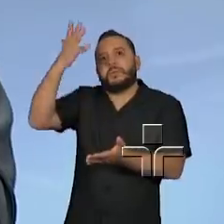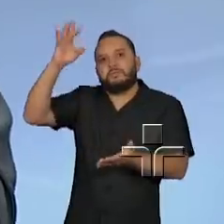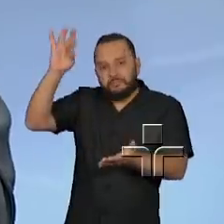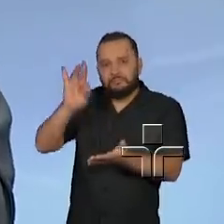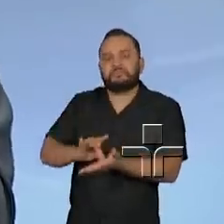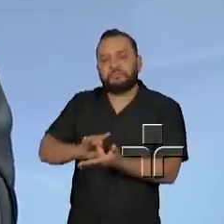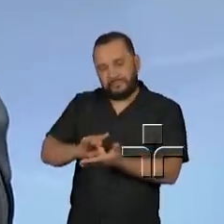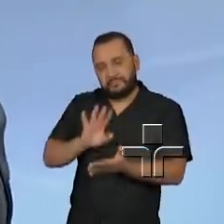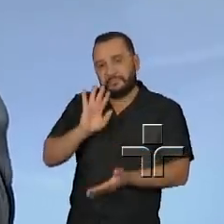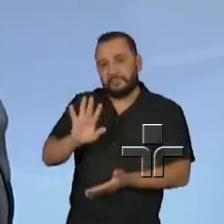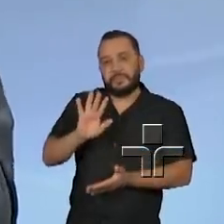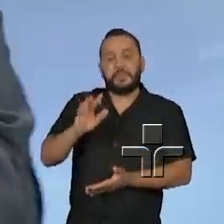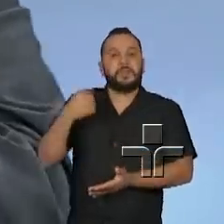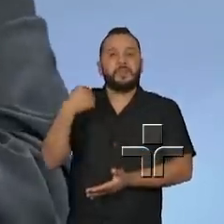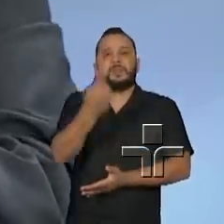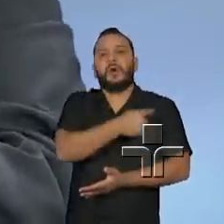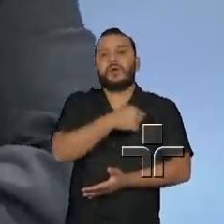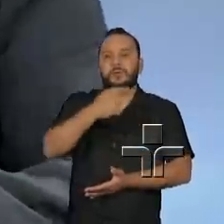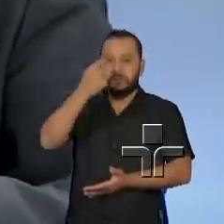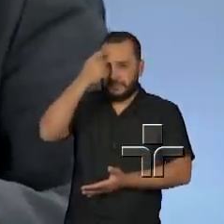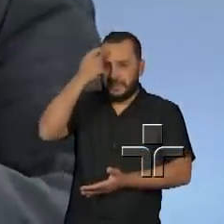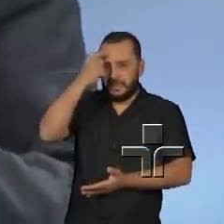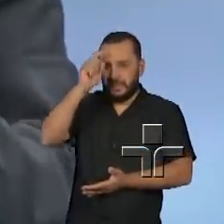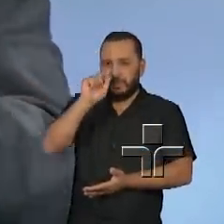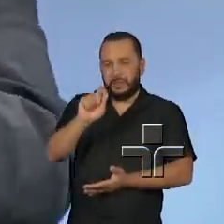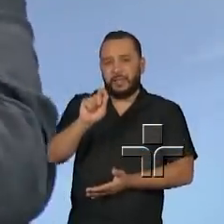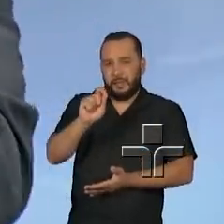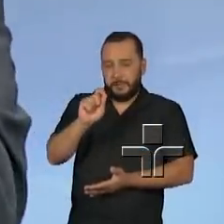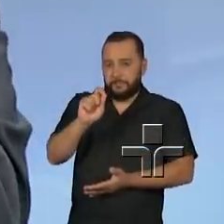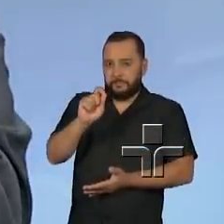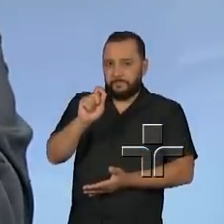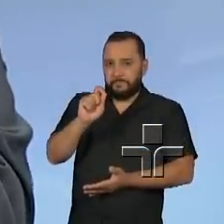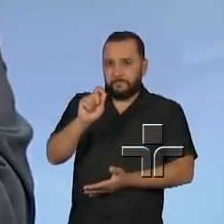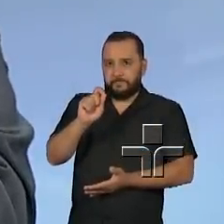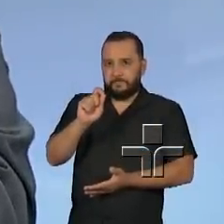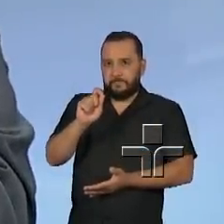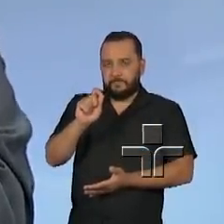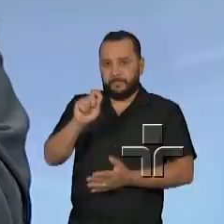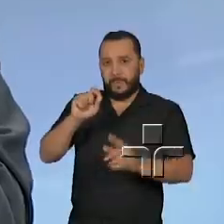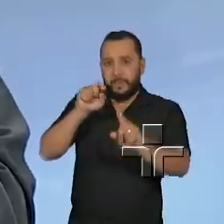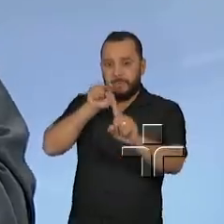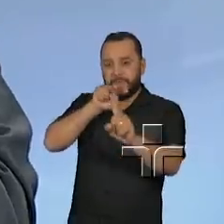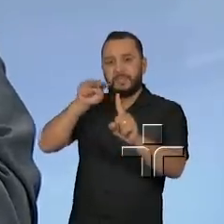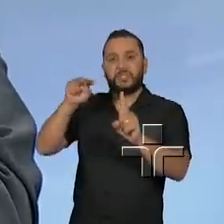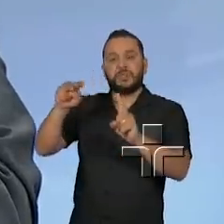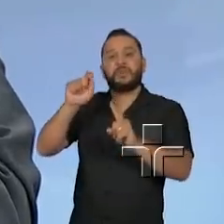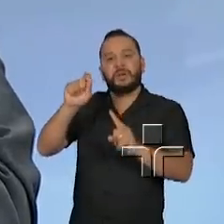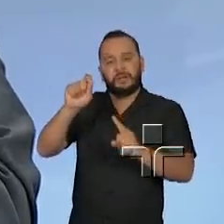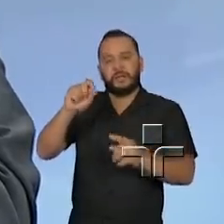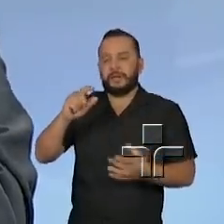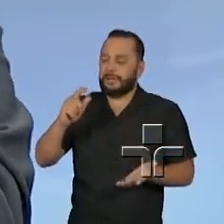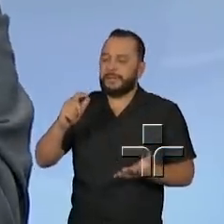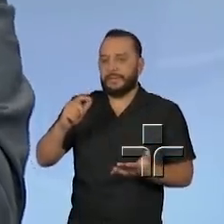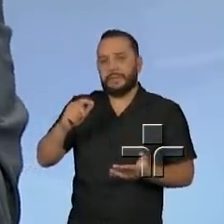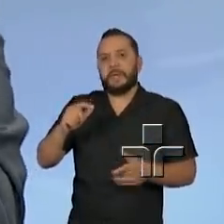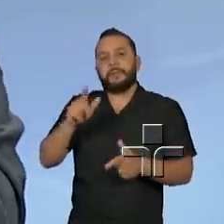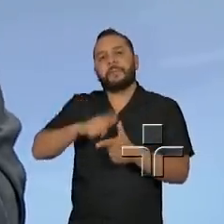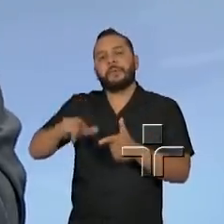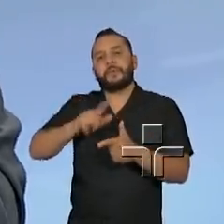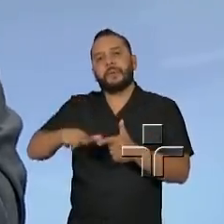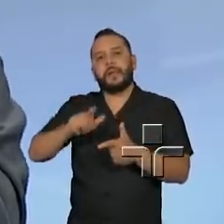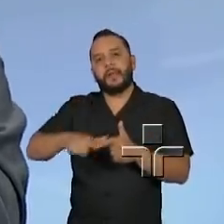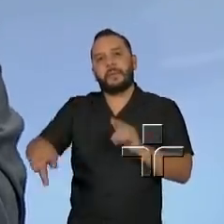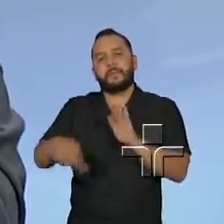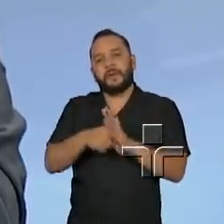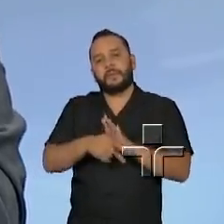gente tá pegando ao longo daqui esse ponto de vista, os problemas mais, vamos ler, da extrema direita,